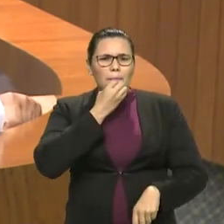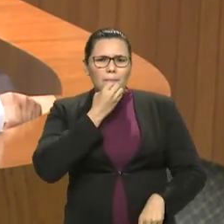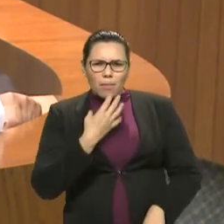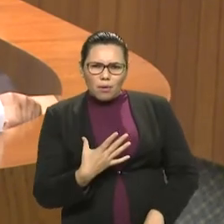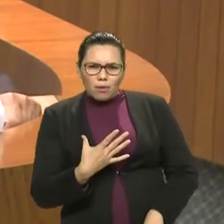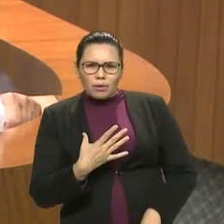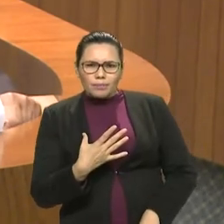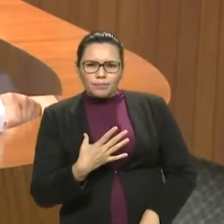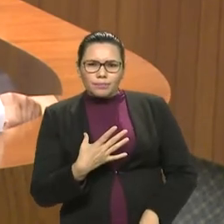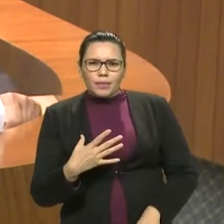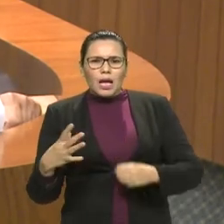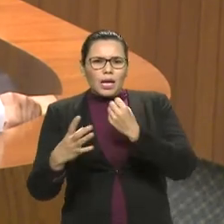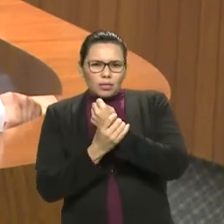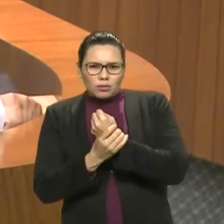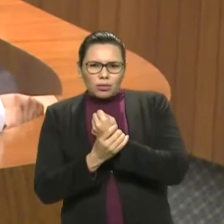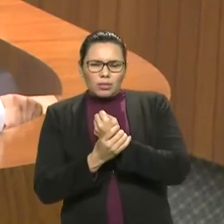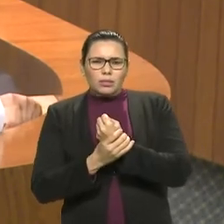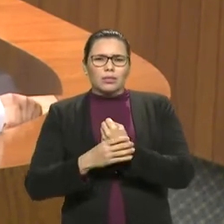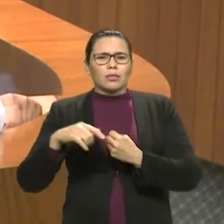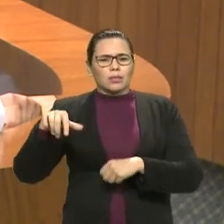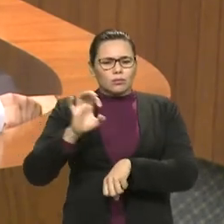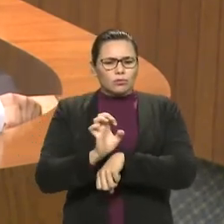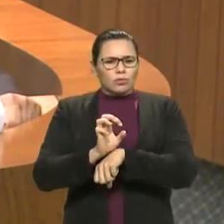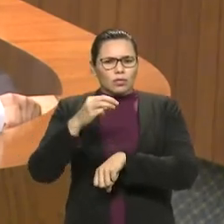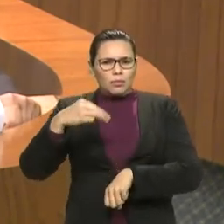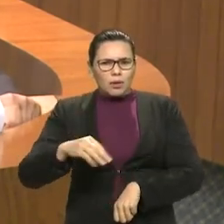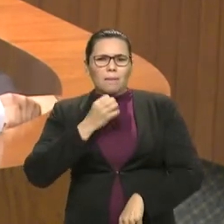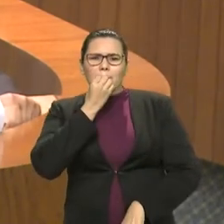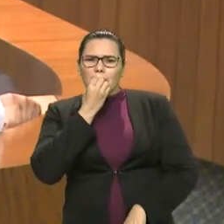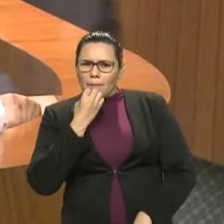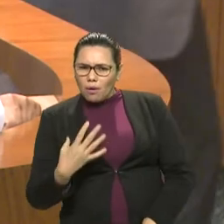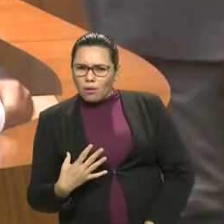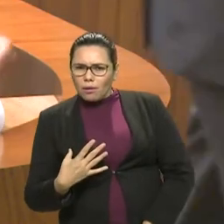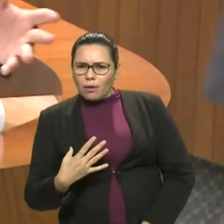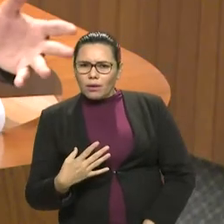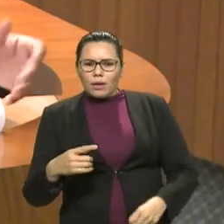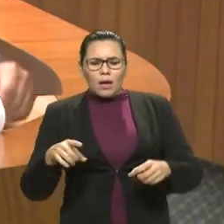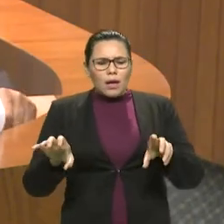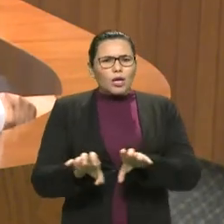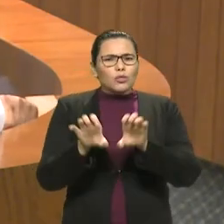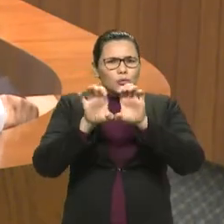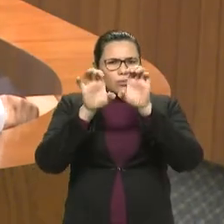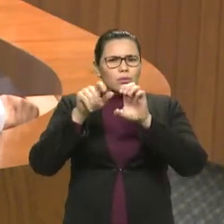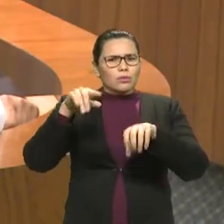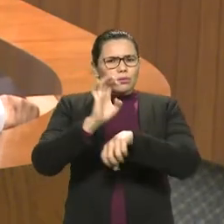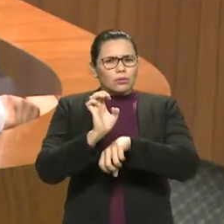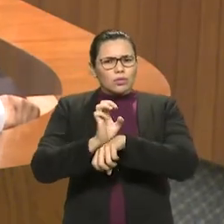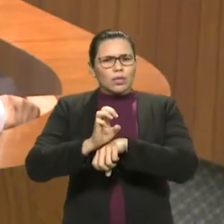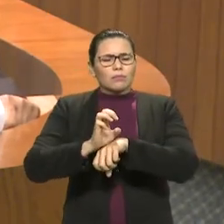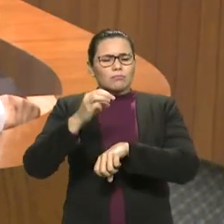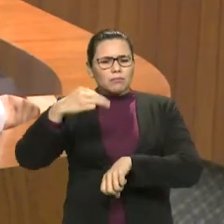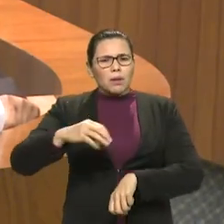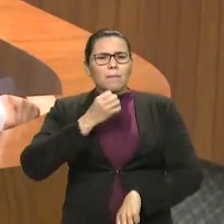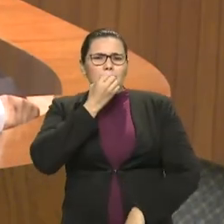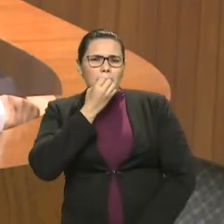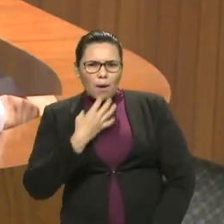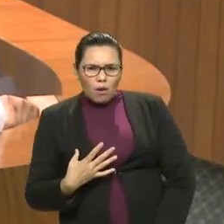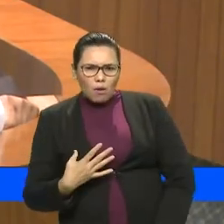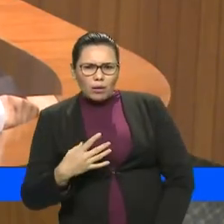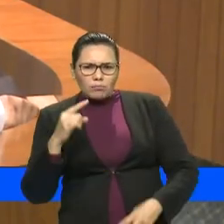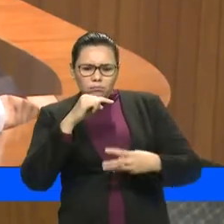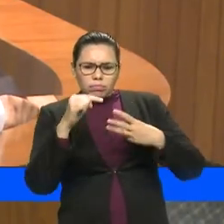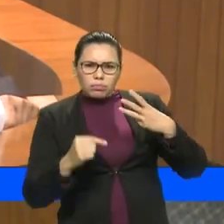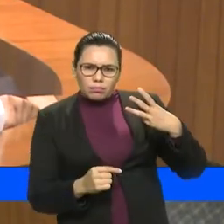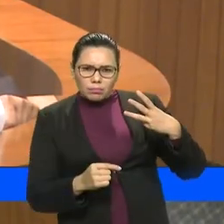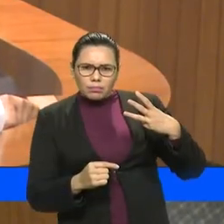do Maranhão está boa aí foi estrutura que está sendo montada no estado do Maranhão está boa e essas perguntas aqui não quer ir lá e essas perguntas